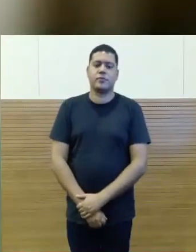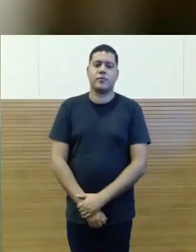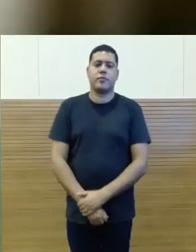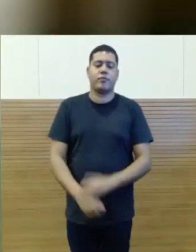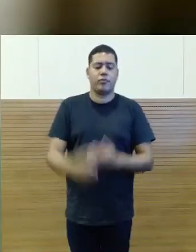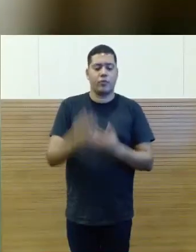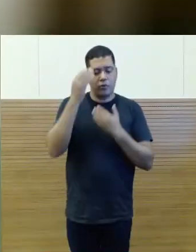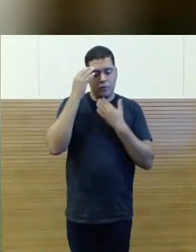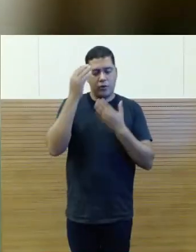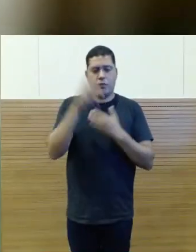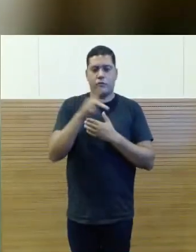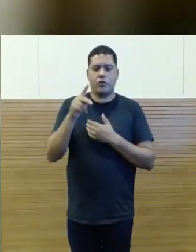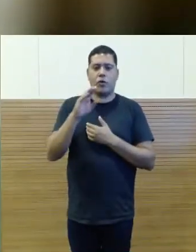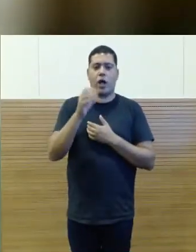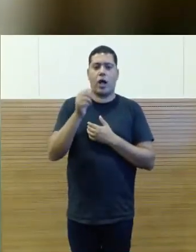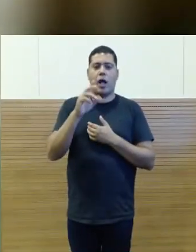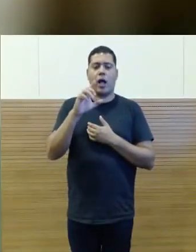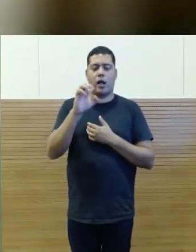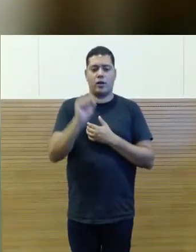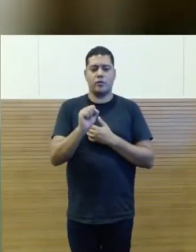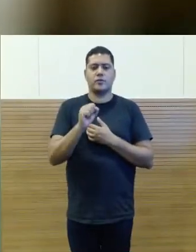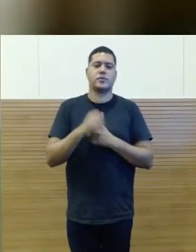Obrigada, professor Carlos.